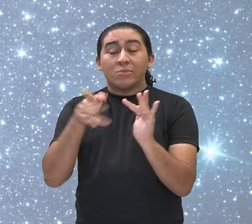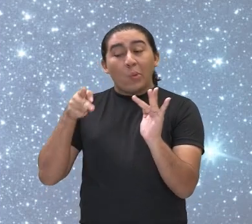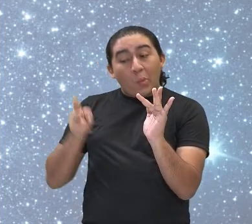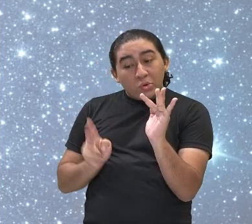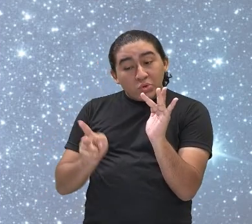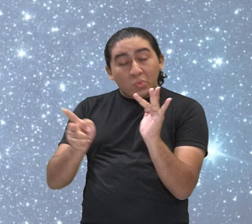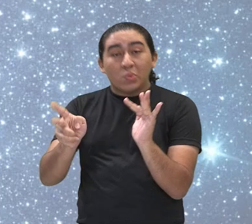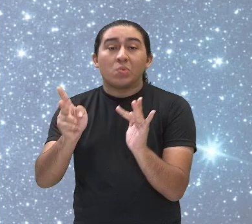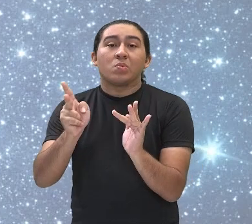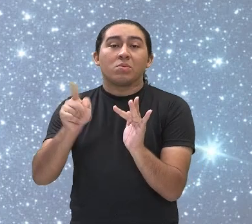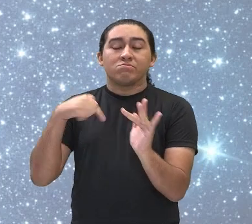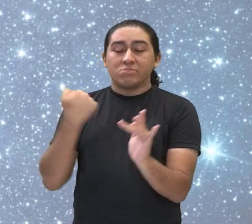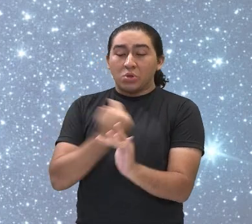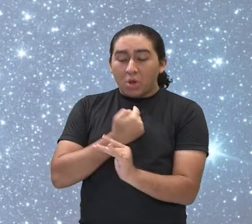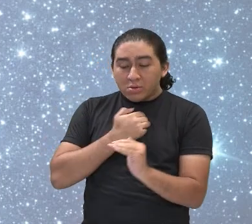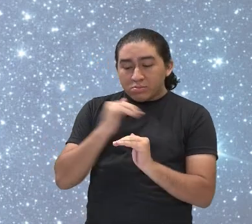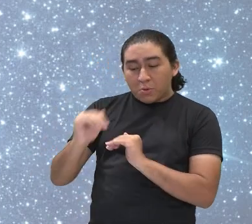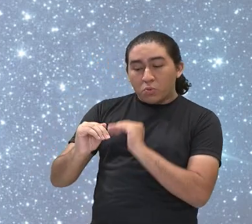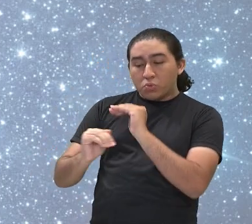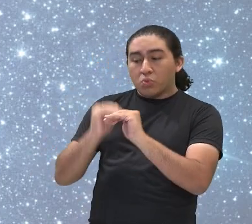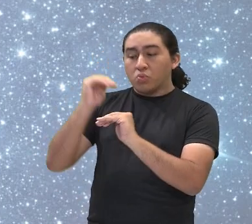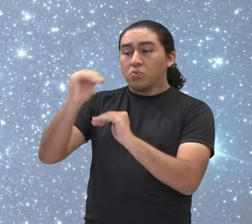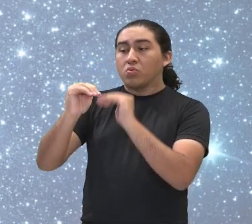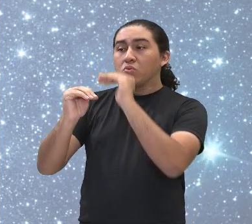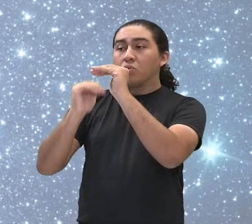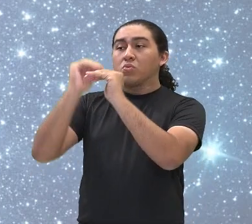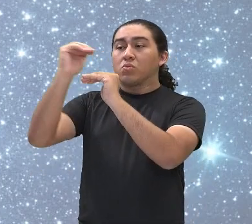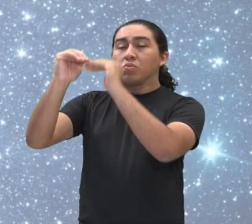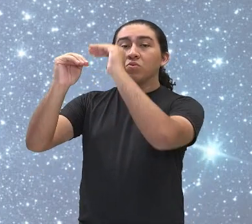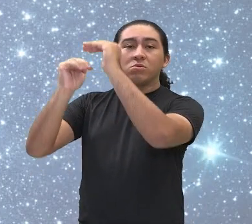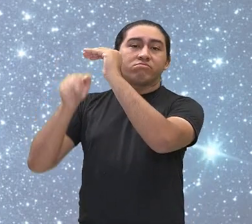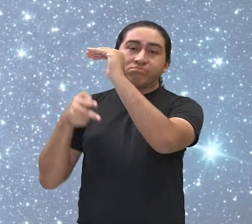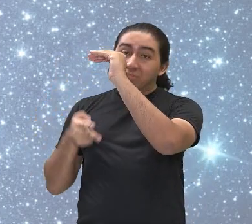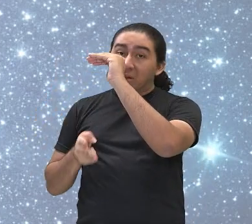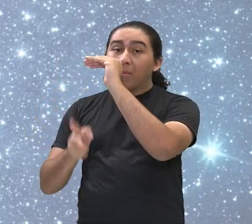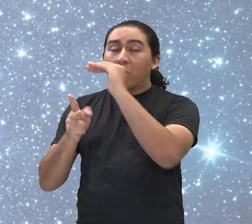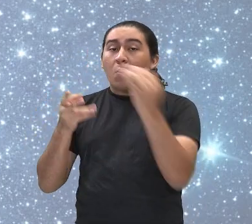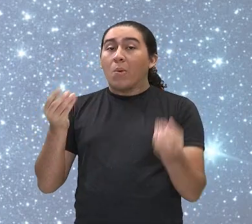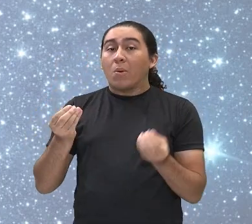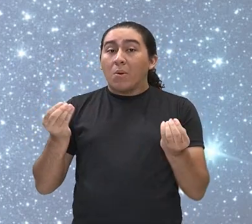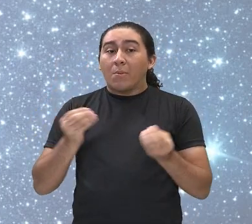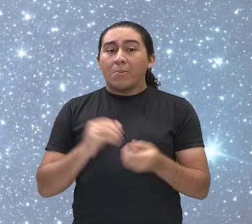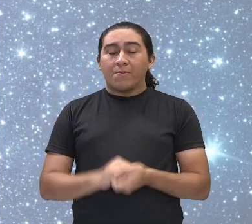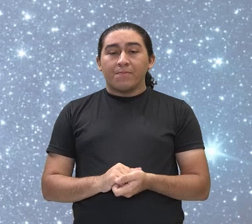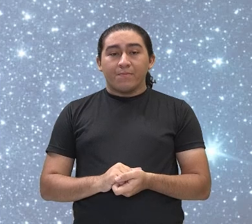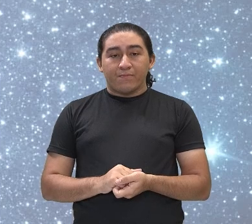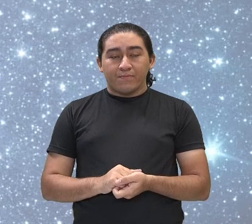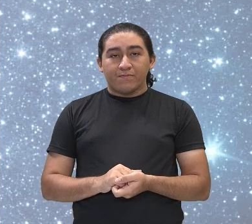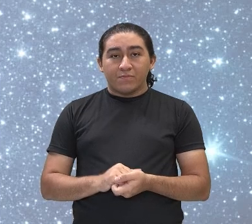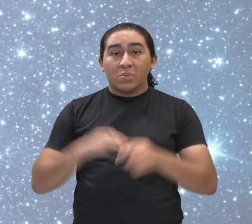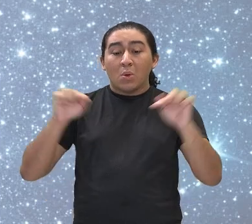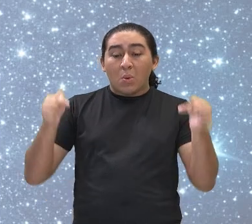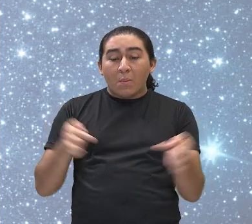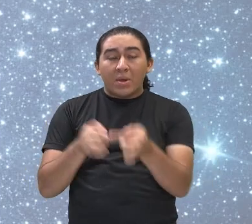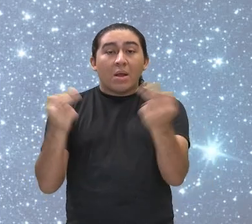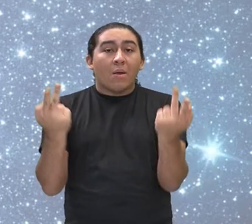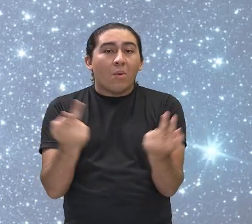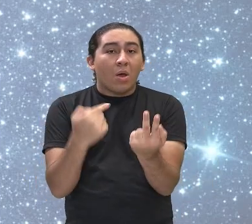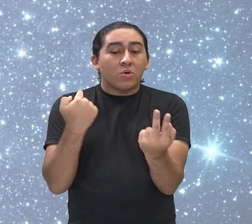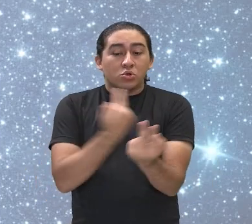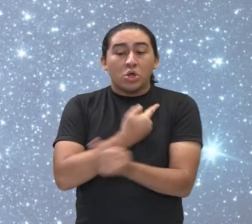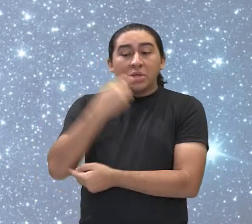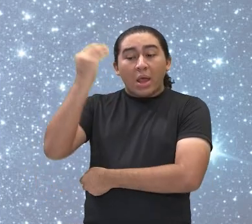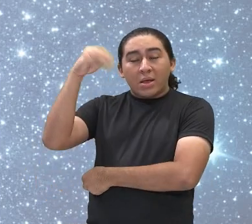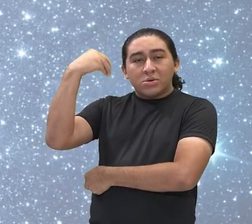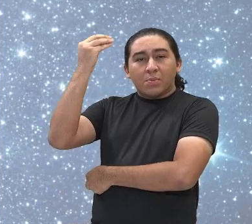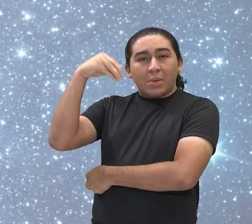nos desenvolvendo, vamos evoluindo e crescendo conforme também as nossas experiências, aquilo que a